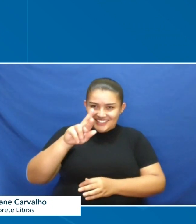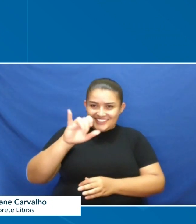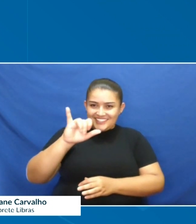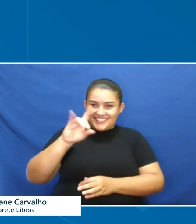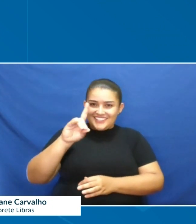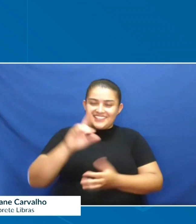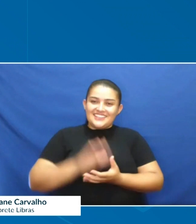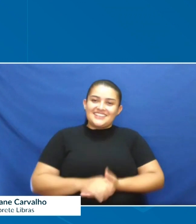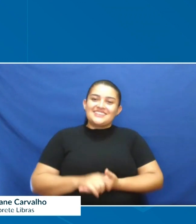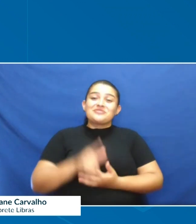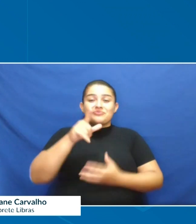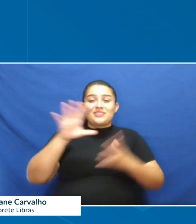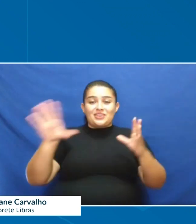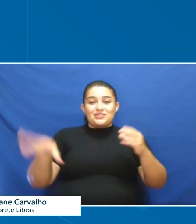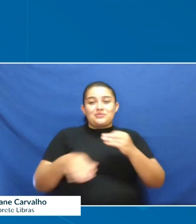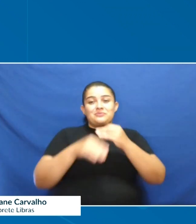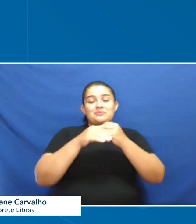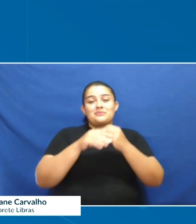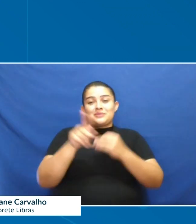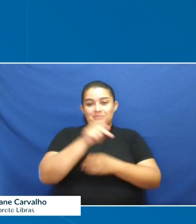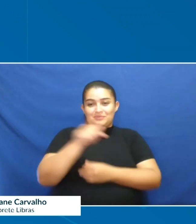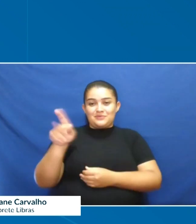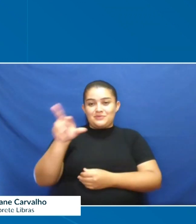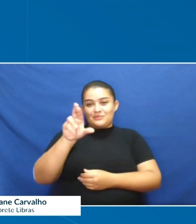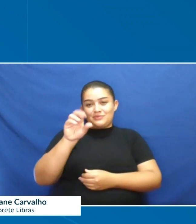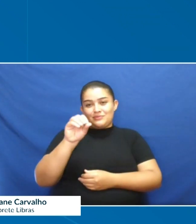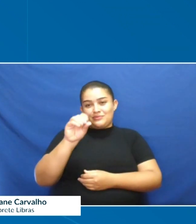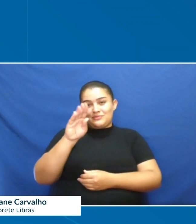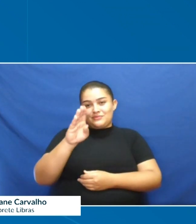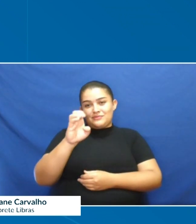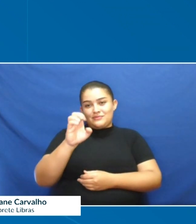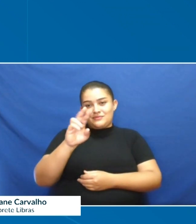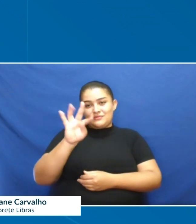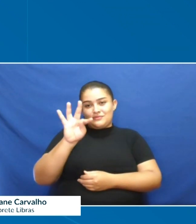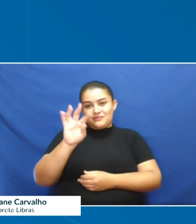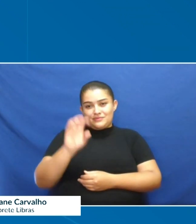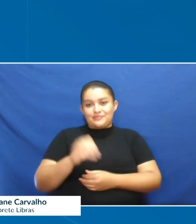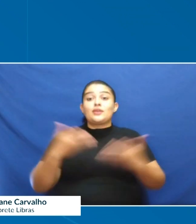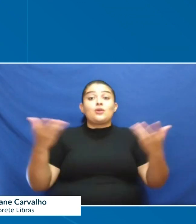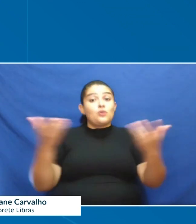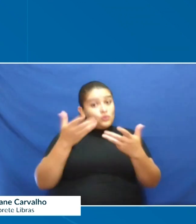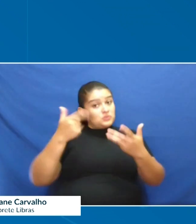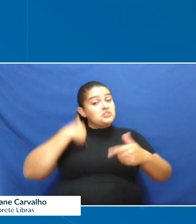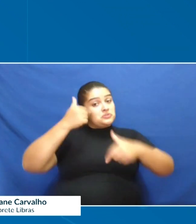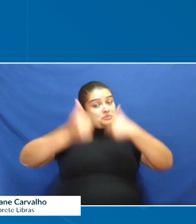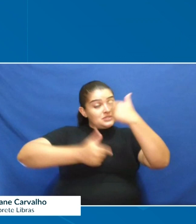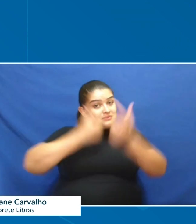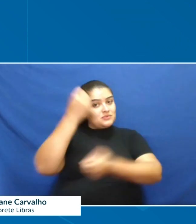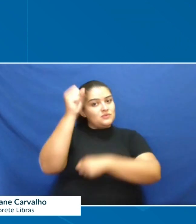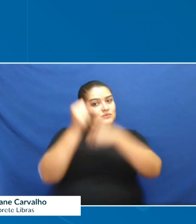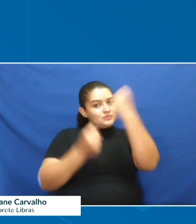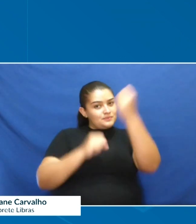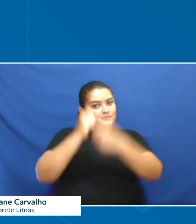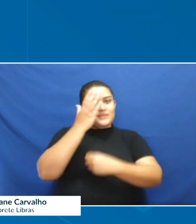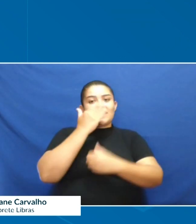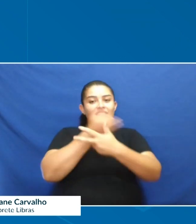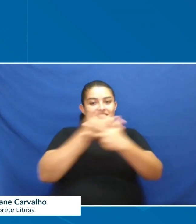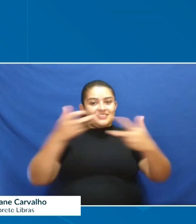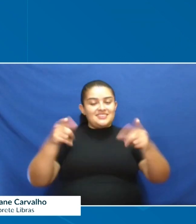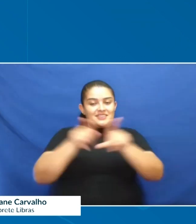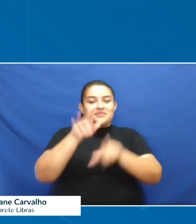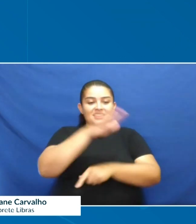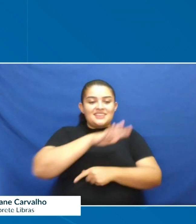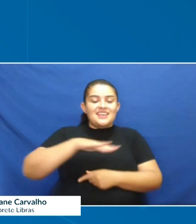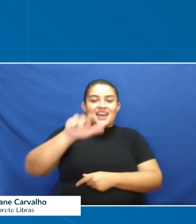essa parte que o Roberto falou, e é muito verdade. Hoje eu trabalho numa indústria de alimentos, voltada também para o agronegócio, que é nossa